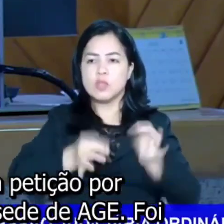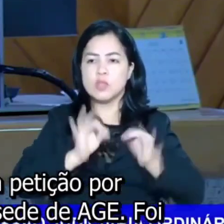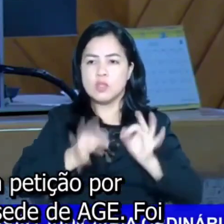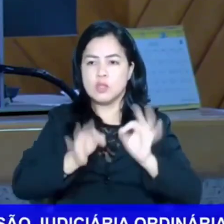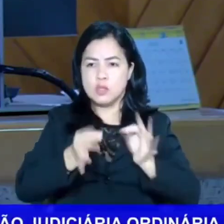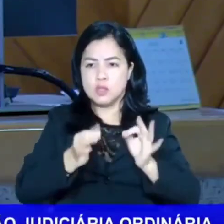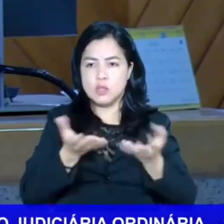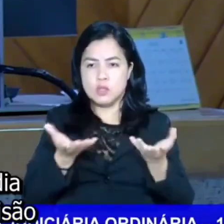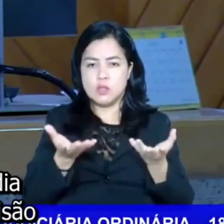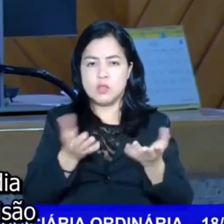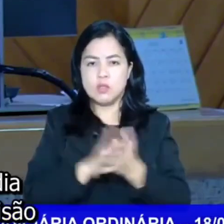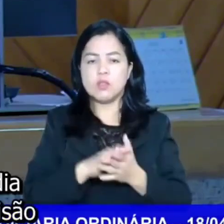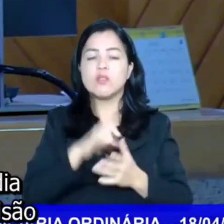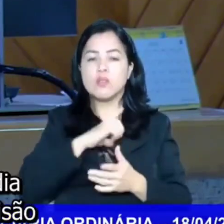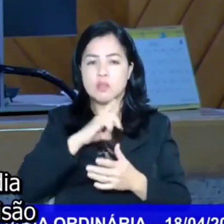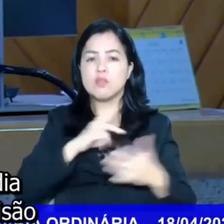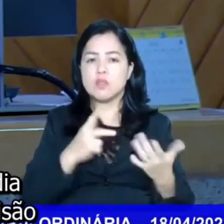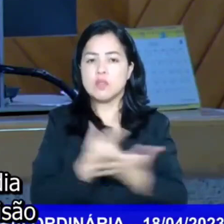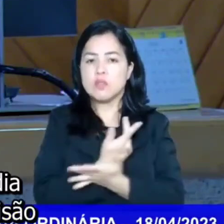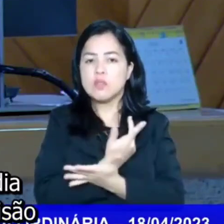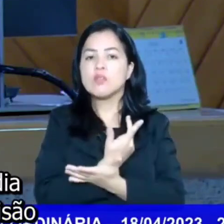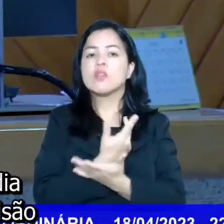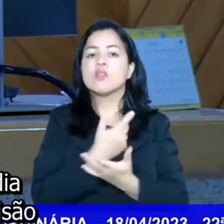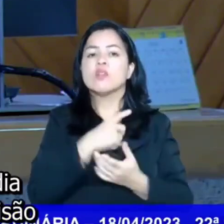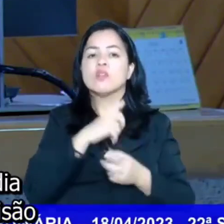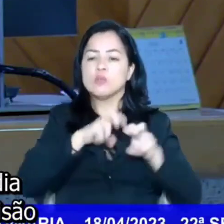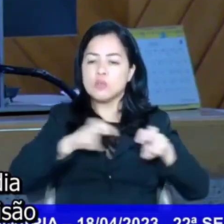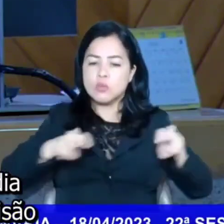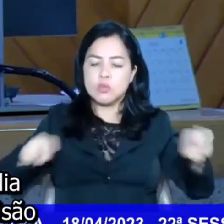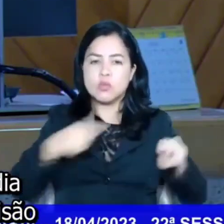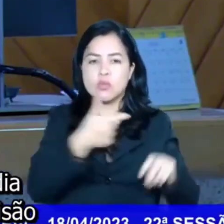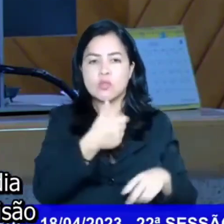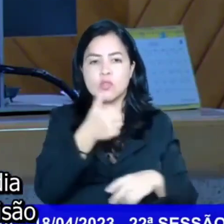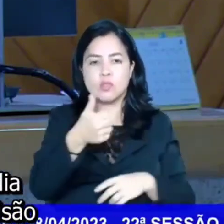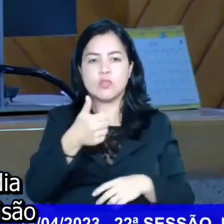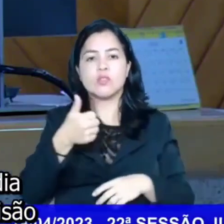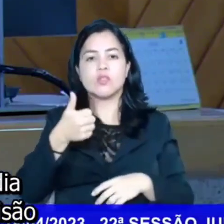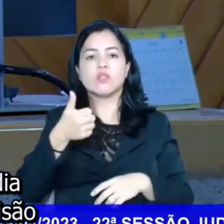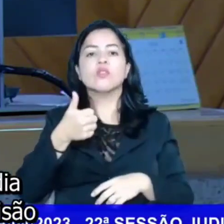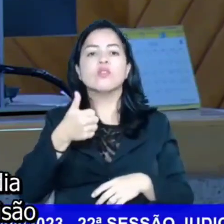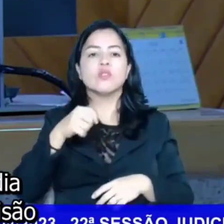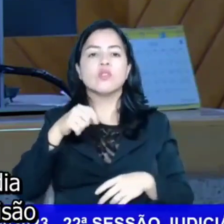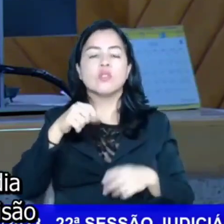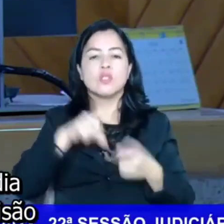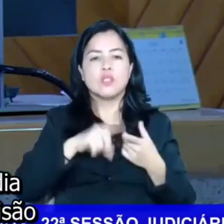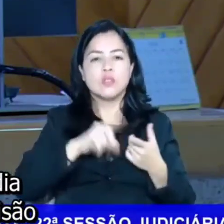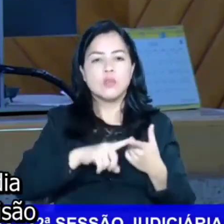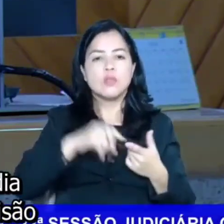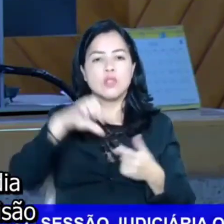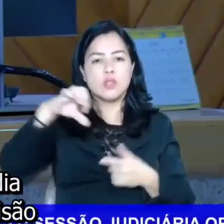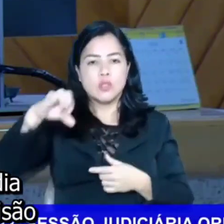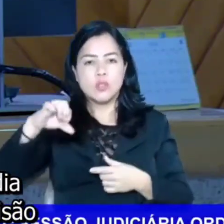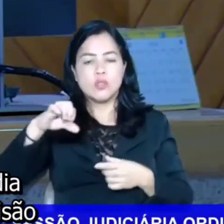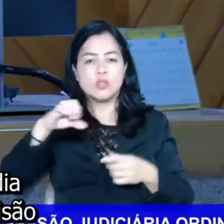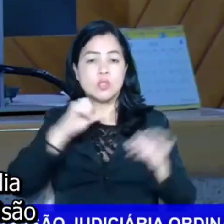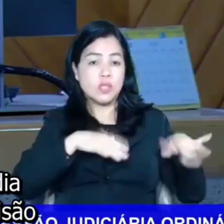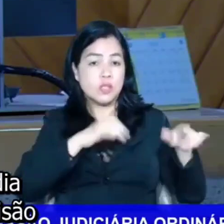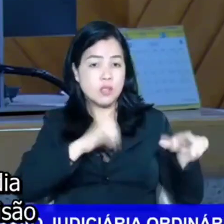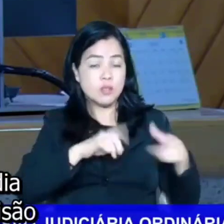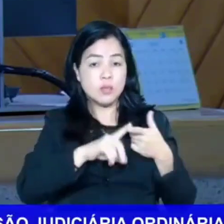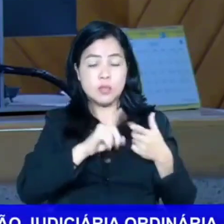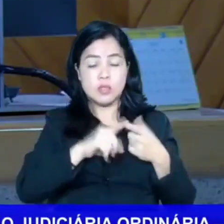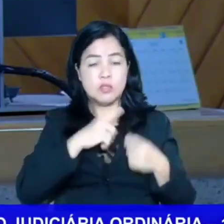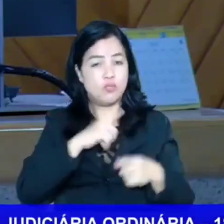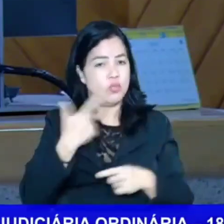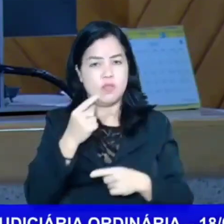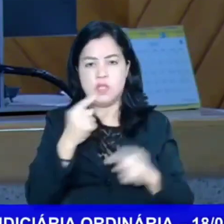de AGE. Foi realizada audiência de mediação no dia 21/9/22 e não houve acordo. Em